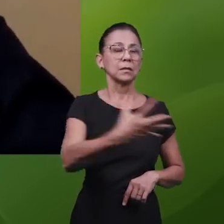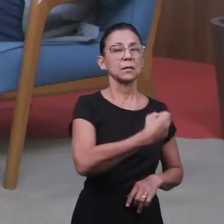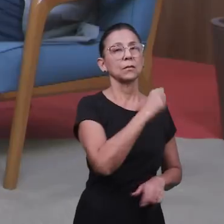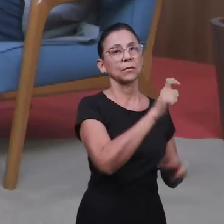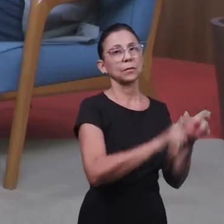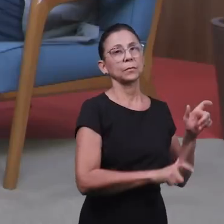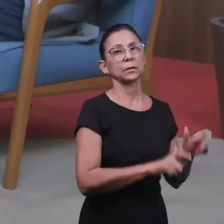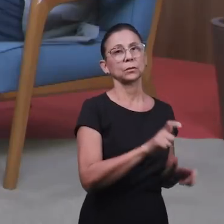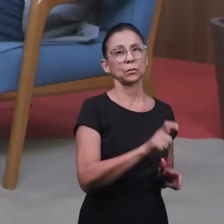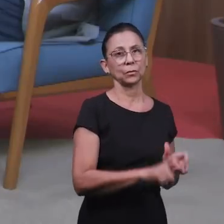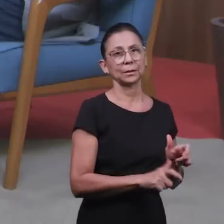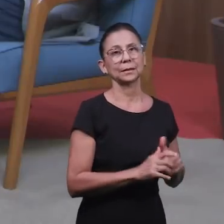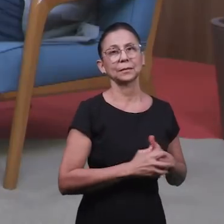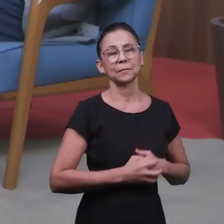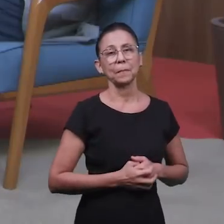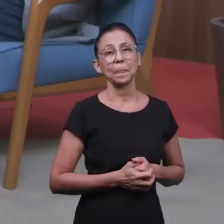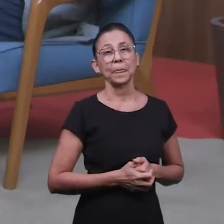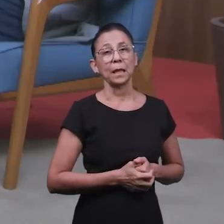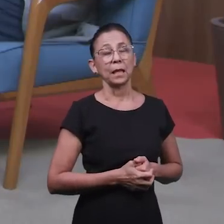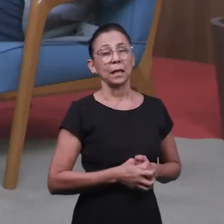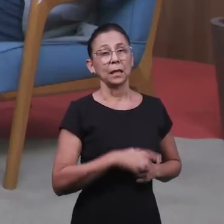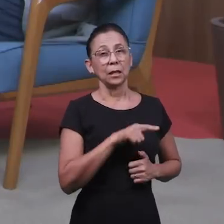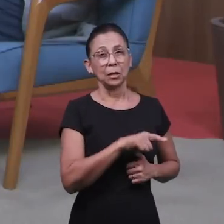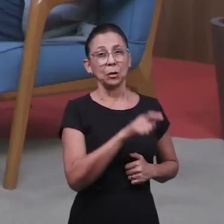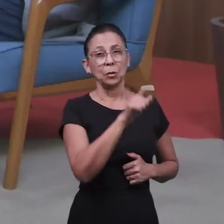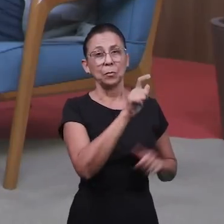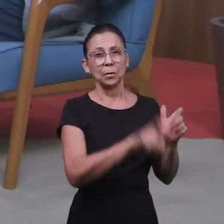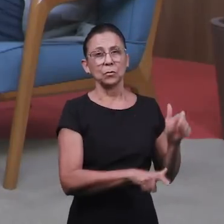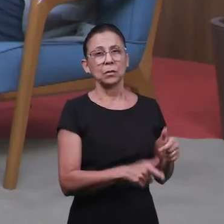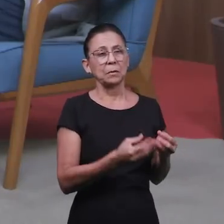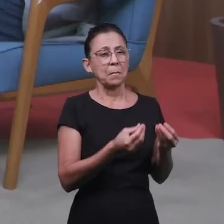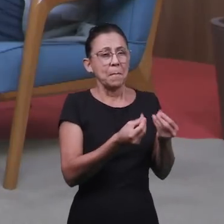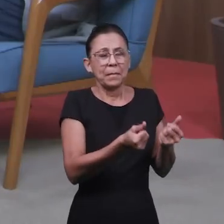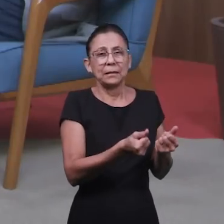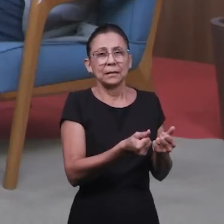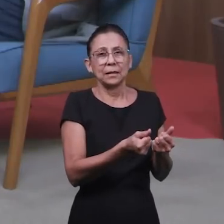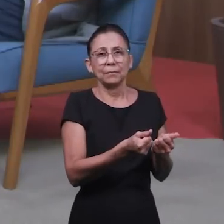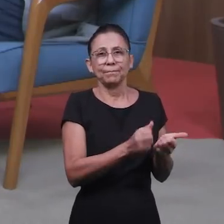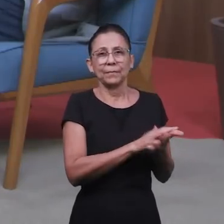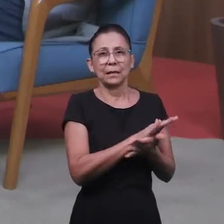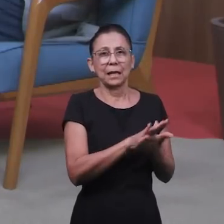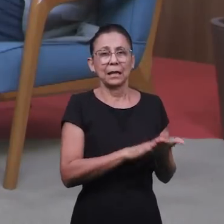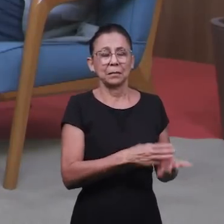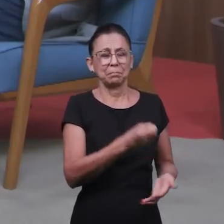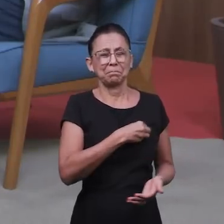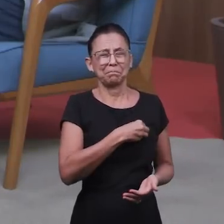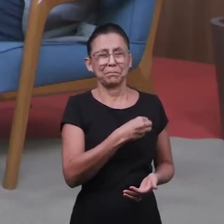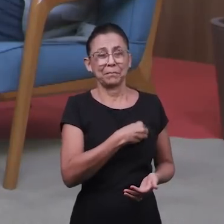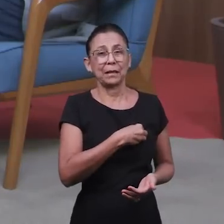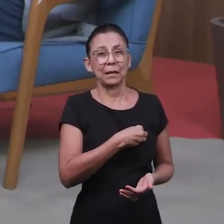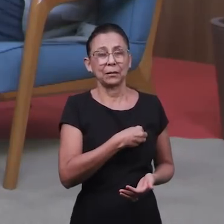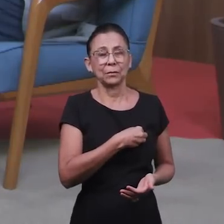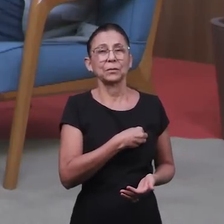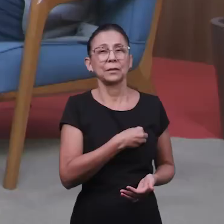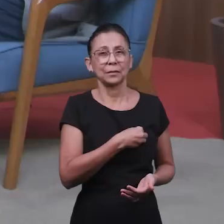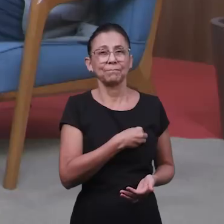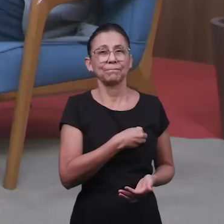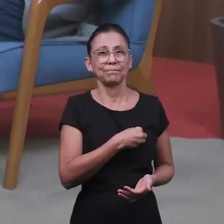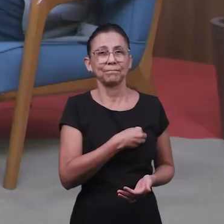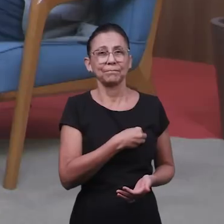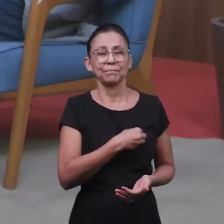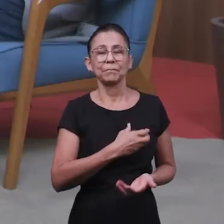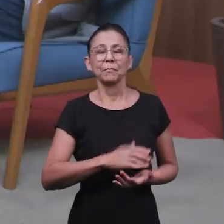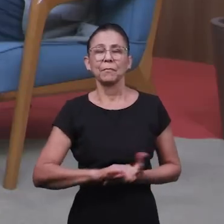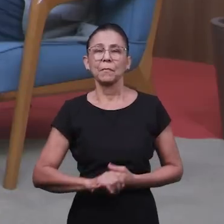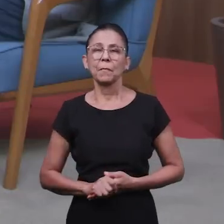salvação. É um aspecto que é interessante, eu acho, inclusive, eu entendo isso como uma evidência, um